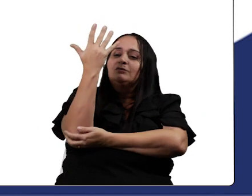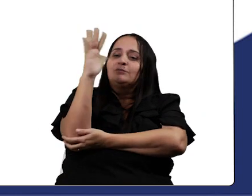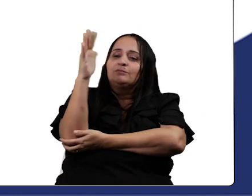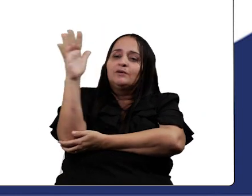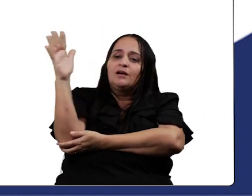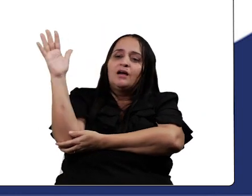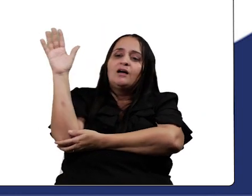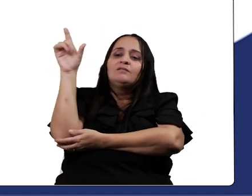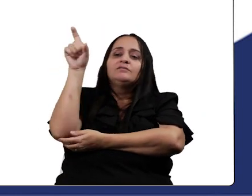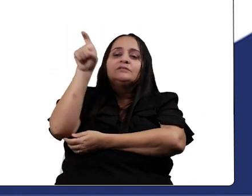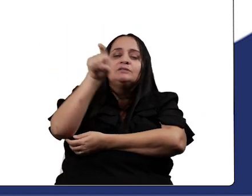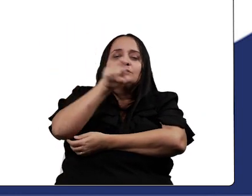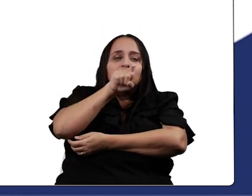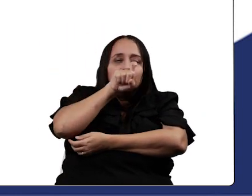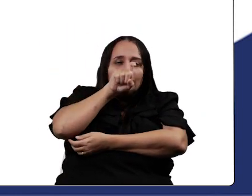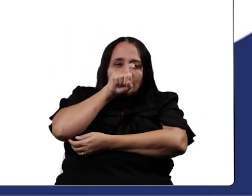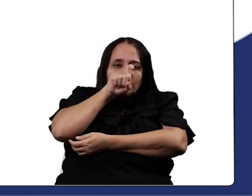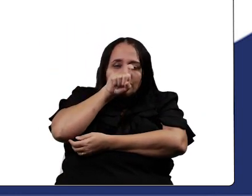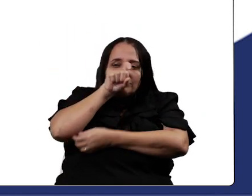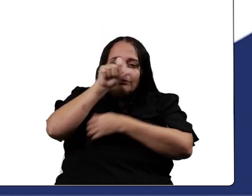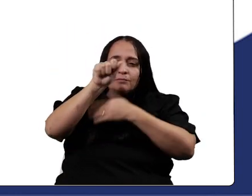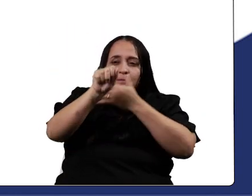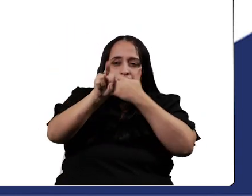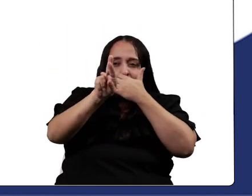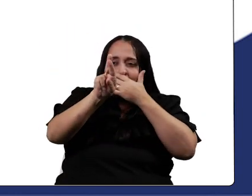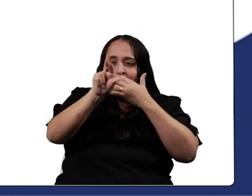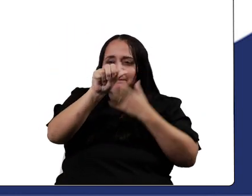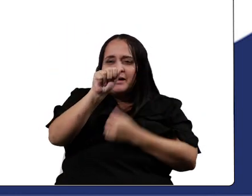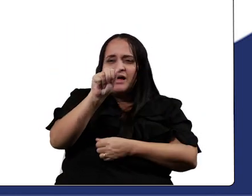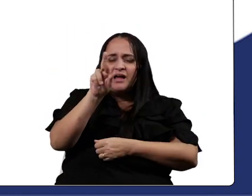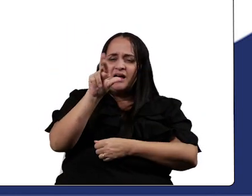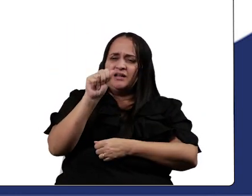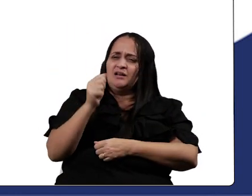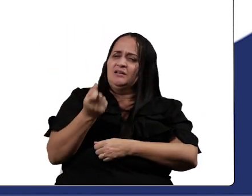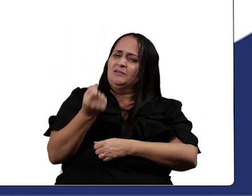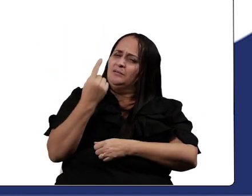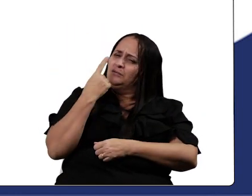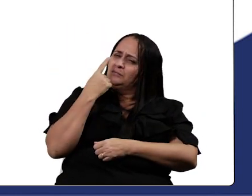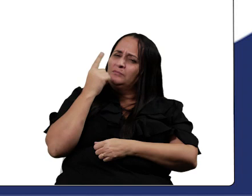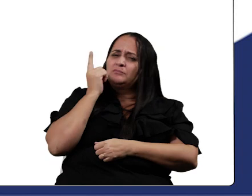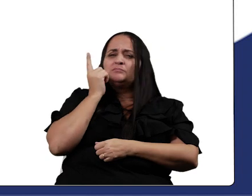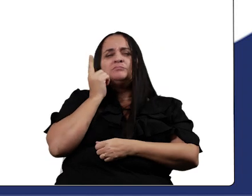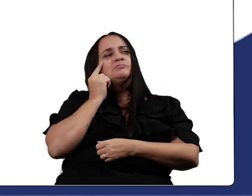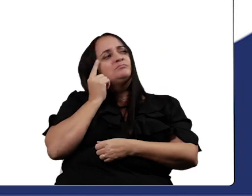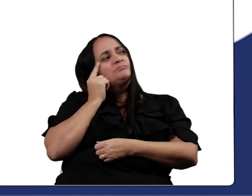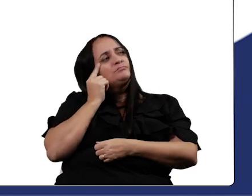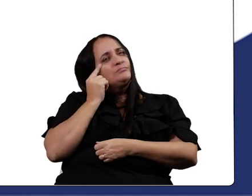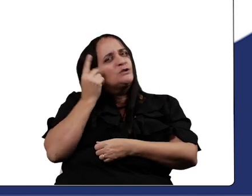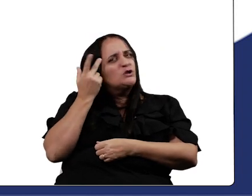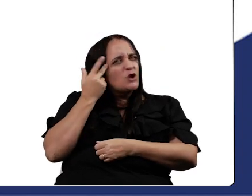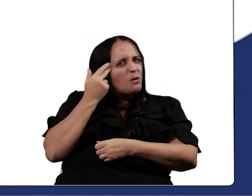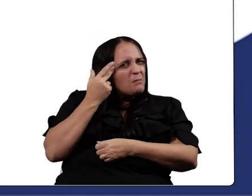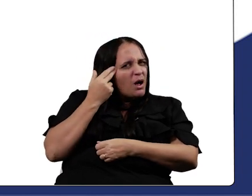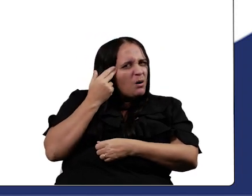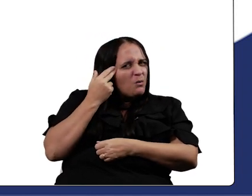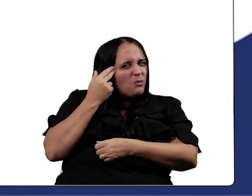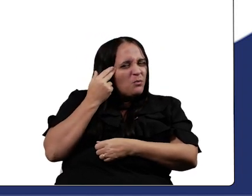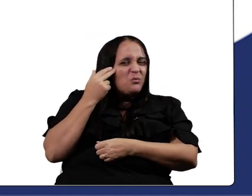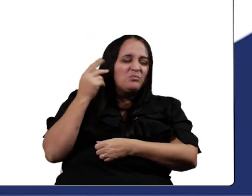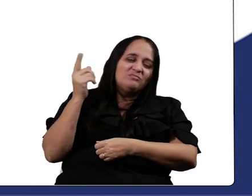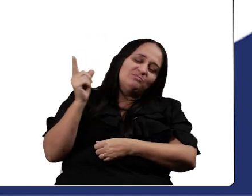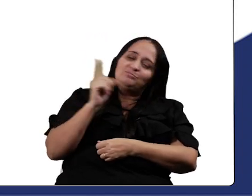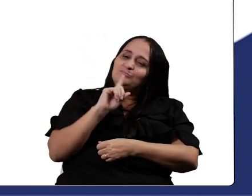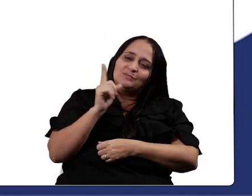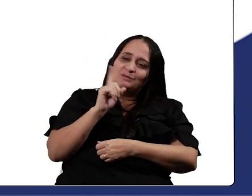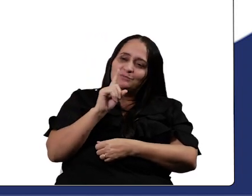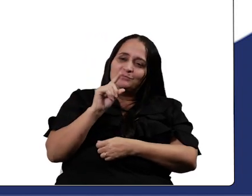uma arara. Agora, olha direitinho essa arara. Essa arara não é uma arara normal.